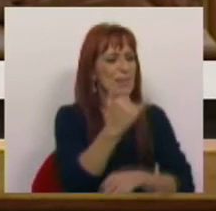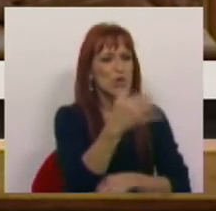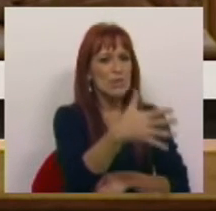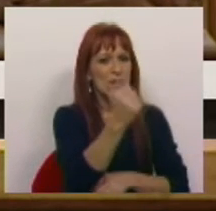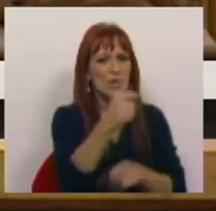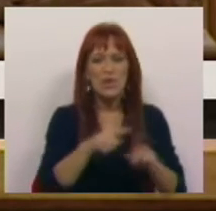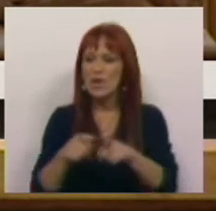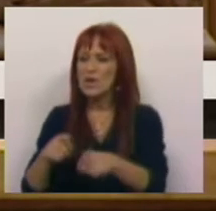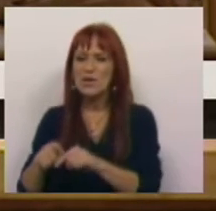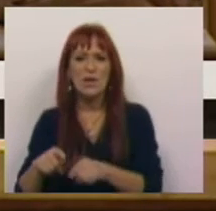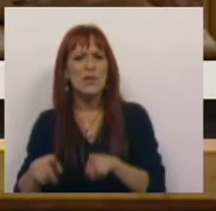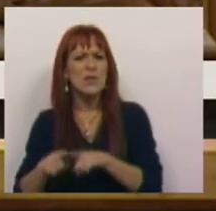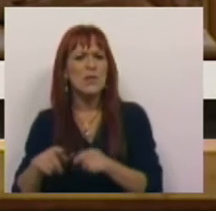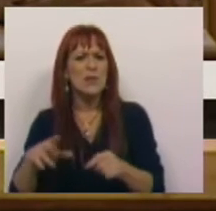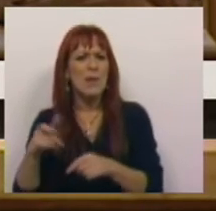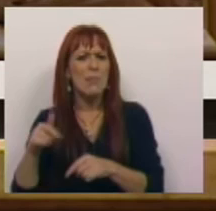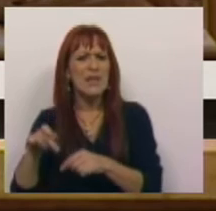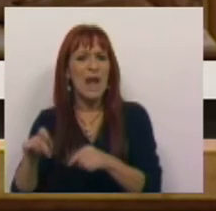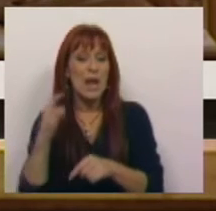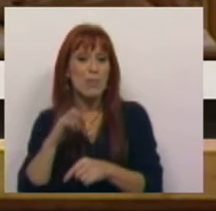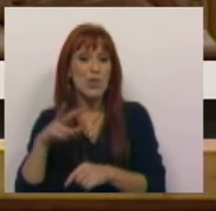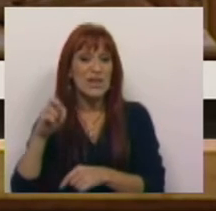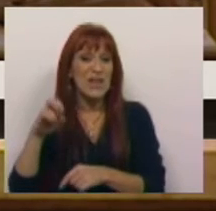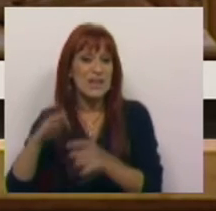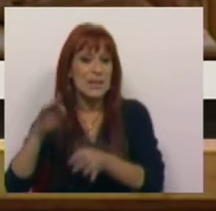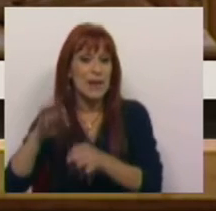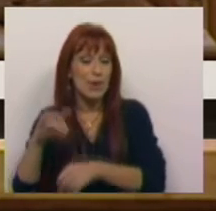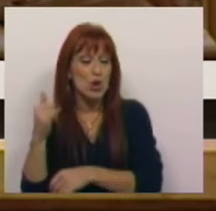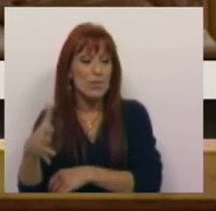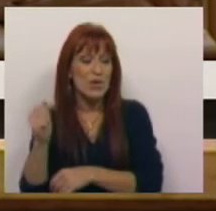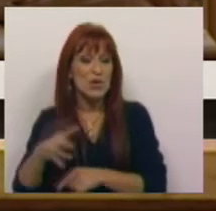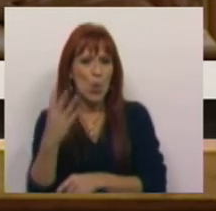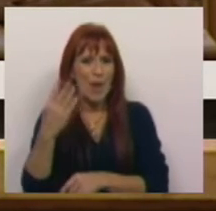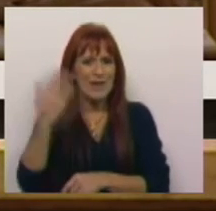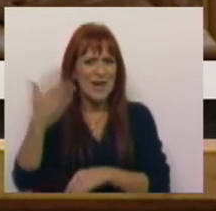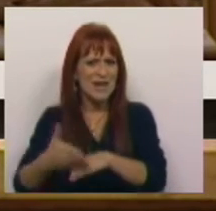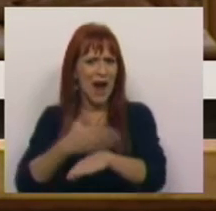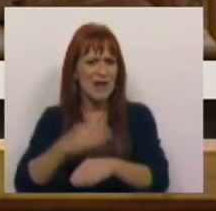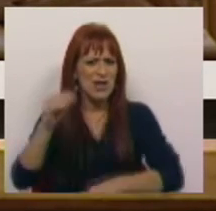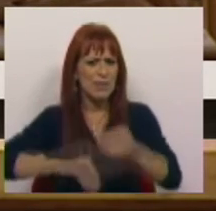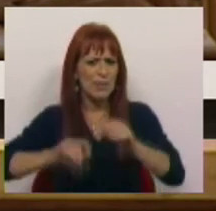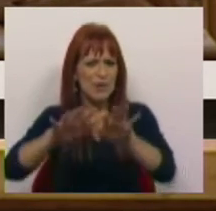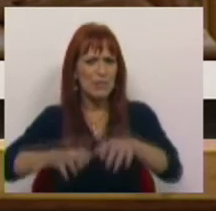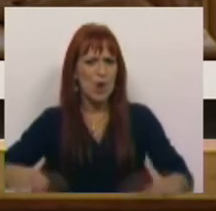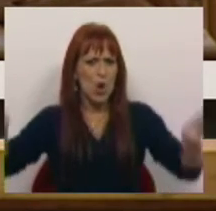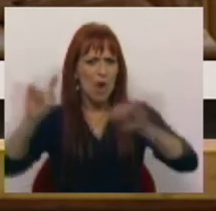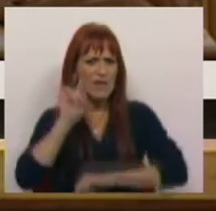2015, com a Australis na Batalha em Pombal a 30 de setembro de 2015, 4 dias antes das legislativas de 4 de